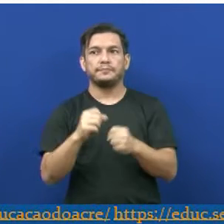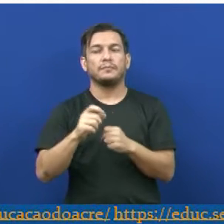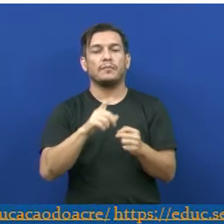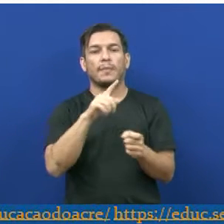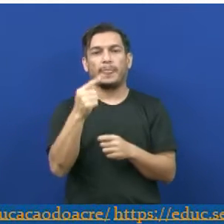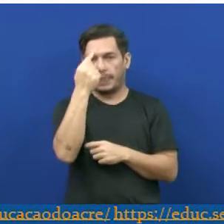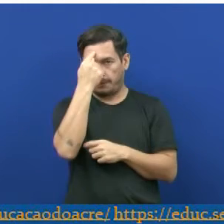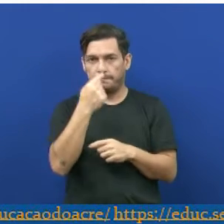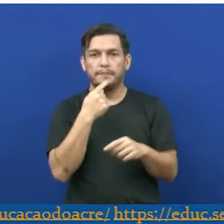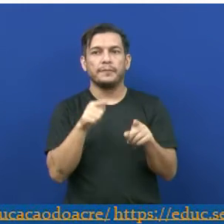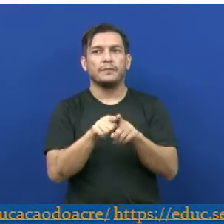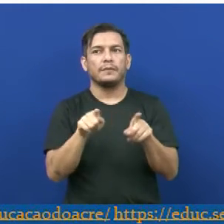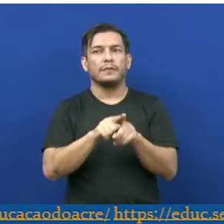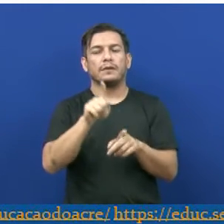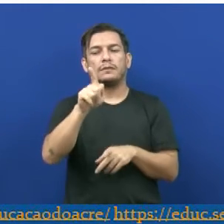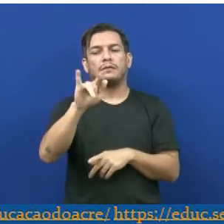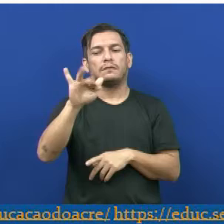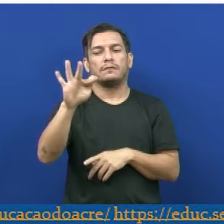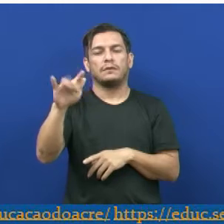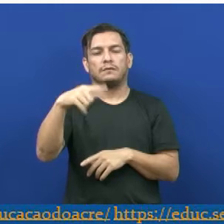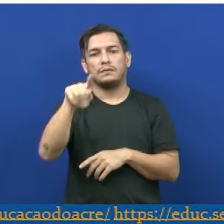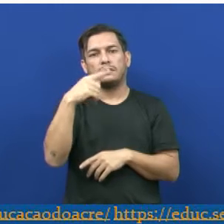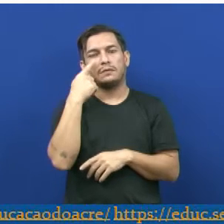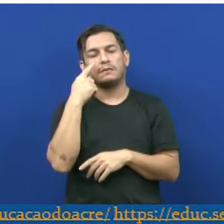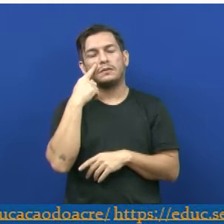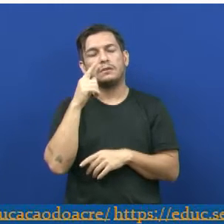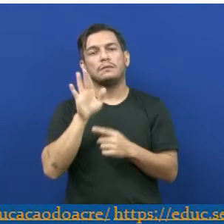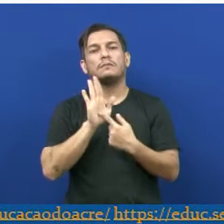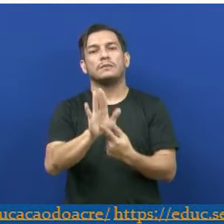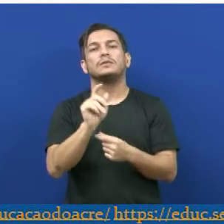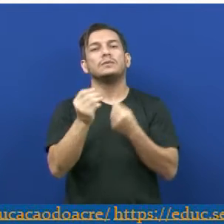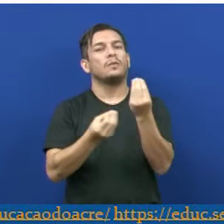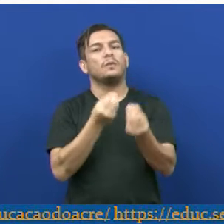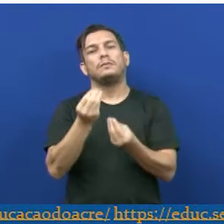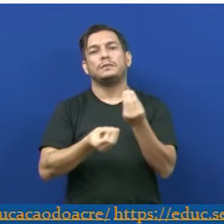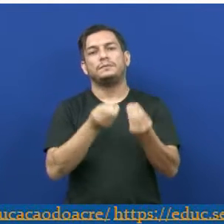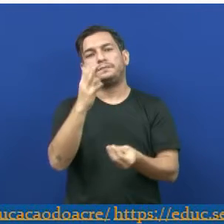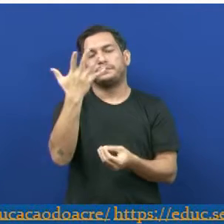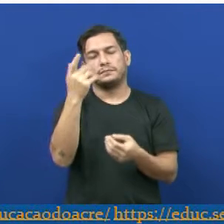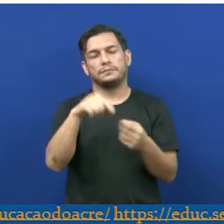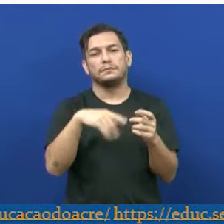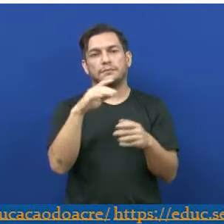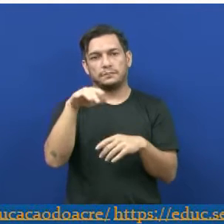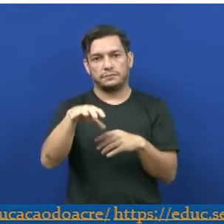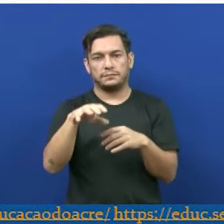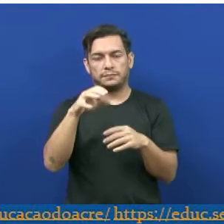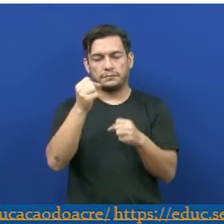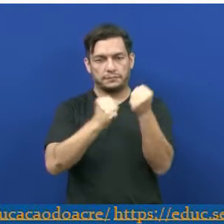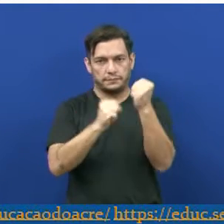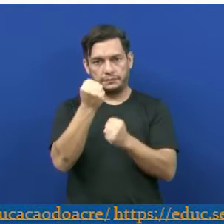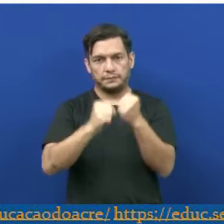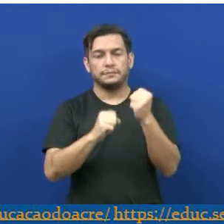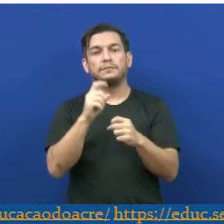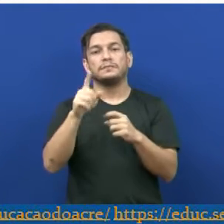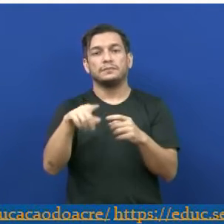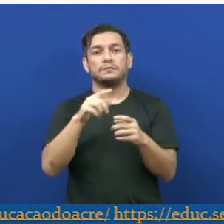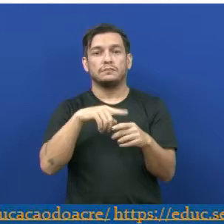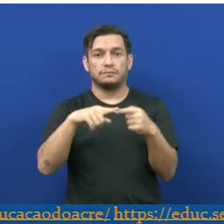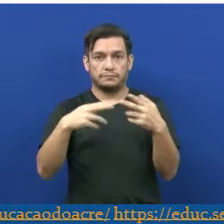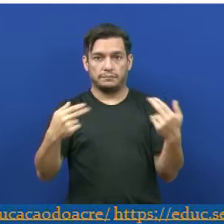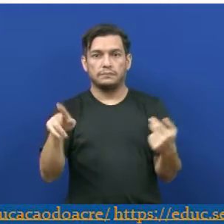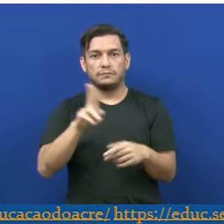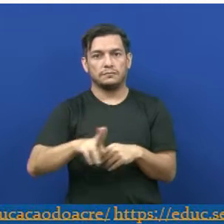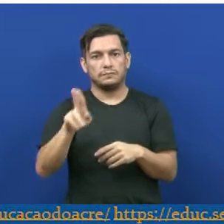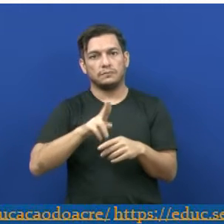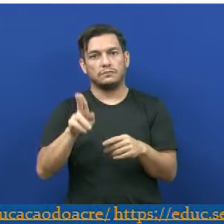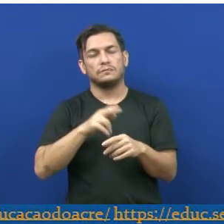estão vendo, né, também tem que ser atualizados, mostra um pouco de como funciona essa máquina a vapor. Então, um dos materiais que eram muito